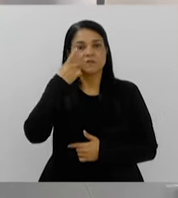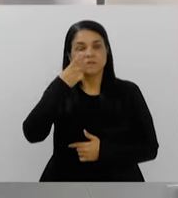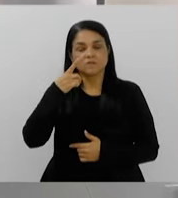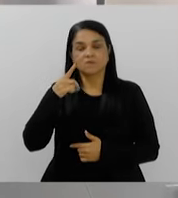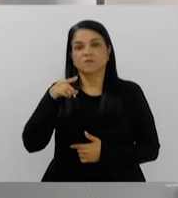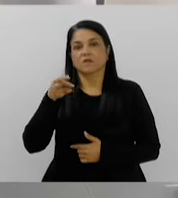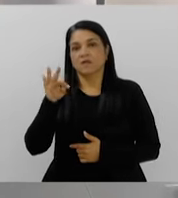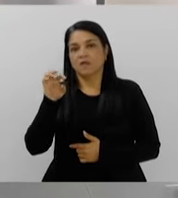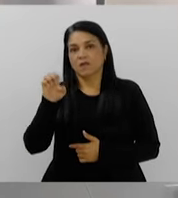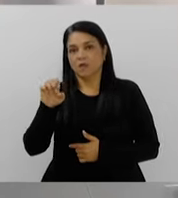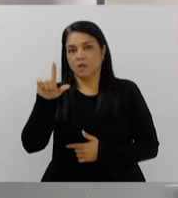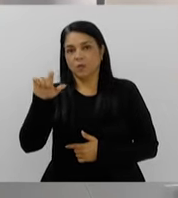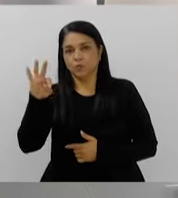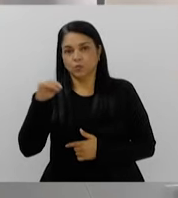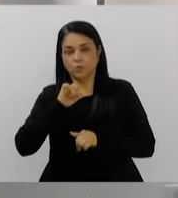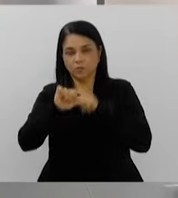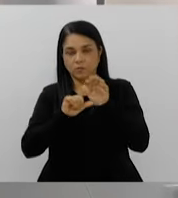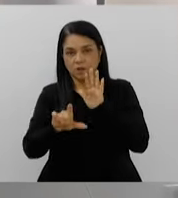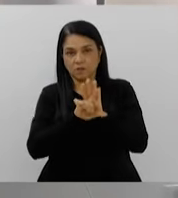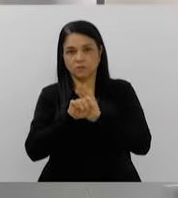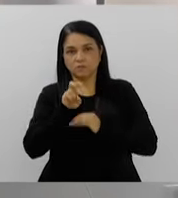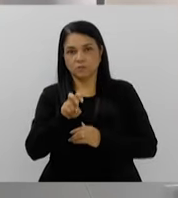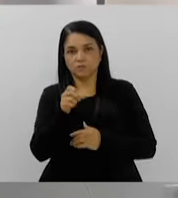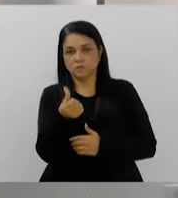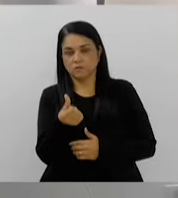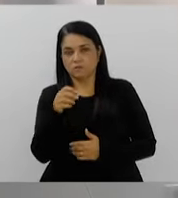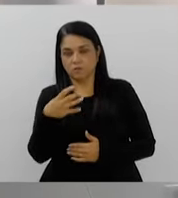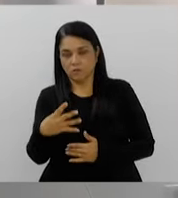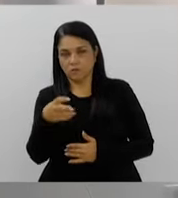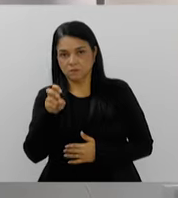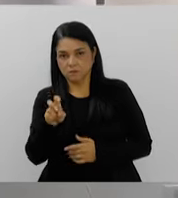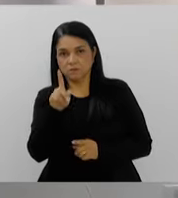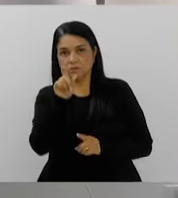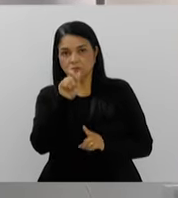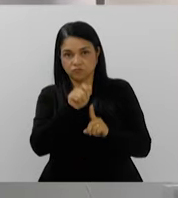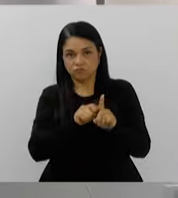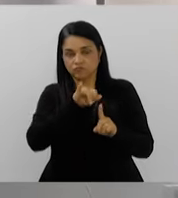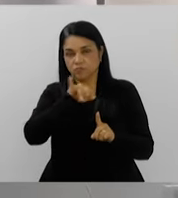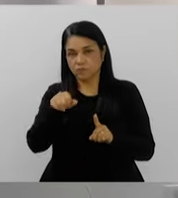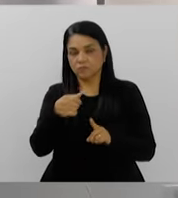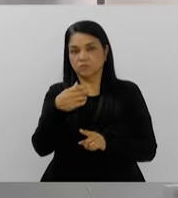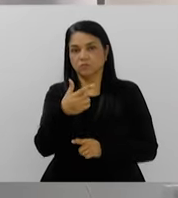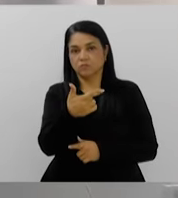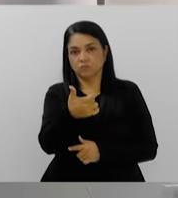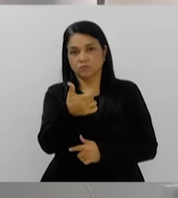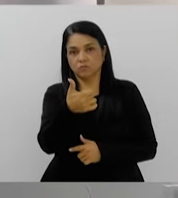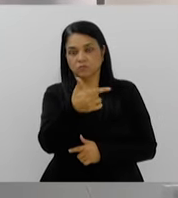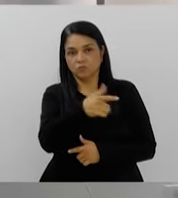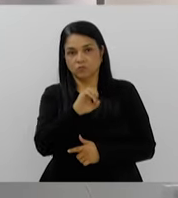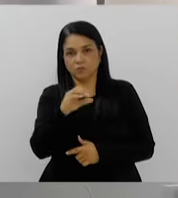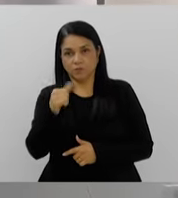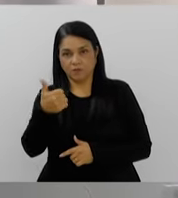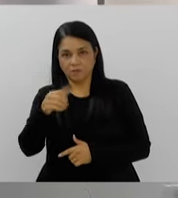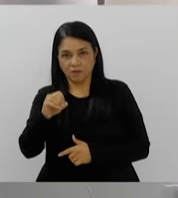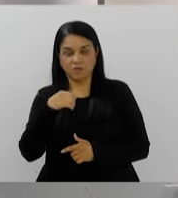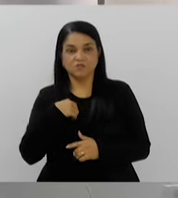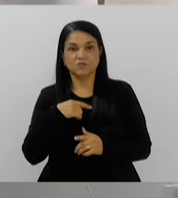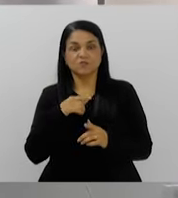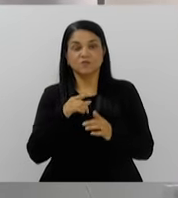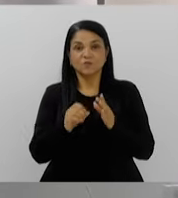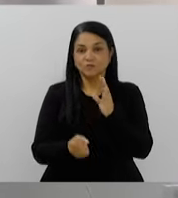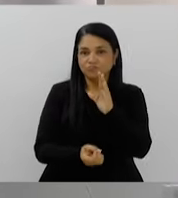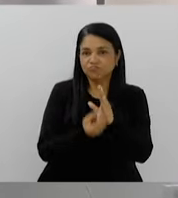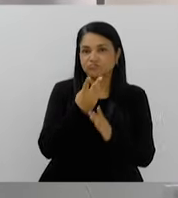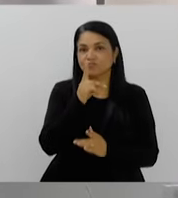que altera a lei 5.645, de 6 de janeiro de 2010, instituindo o dia do Não Me Perturbe.